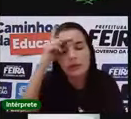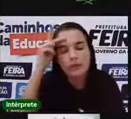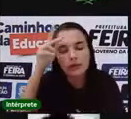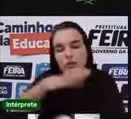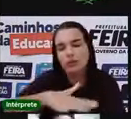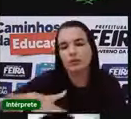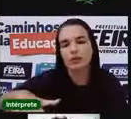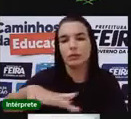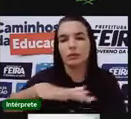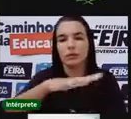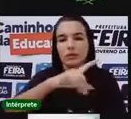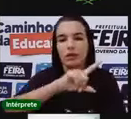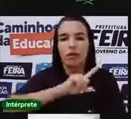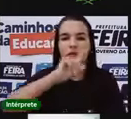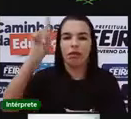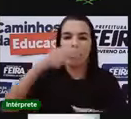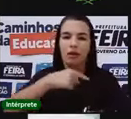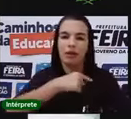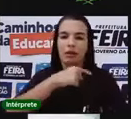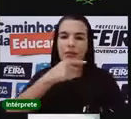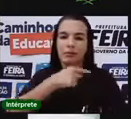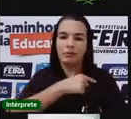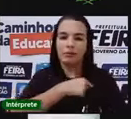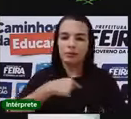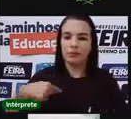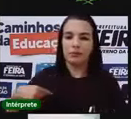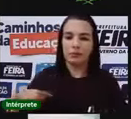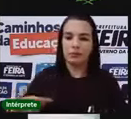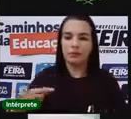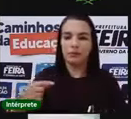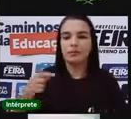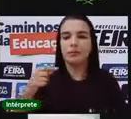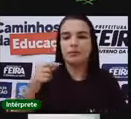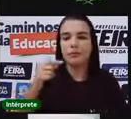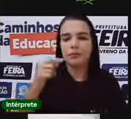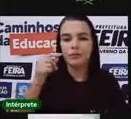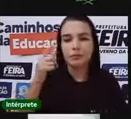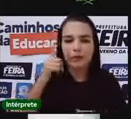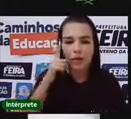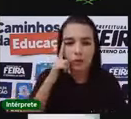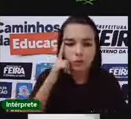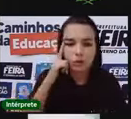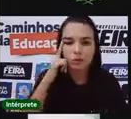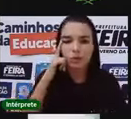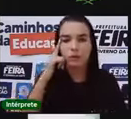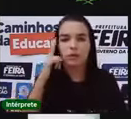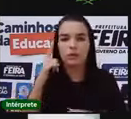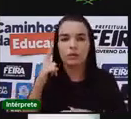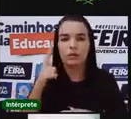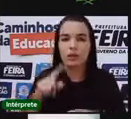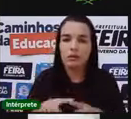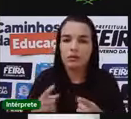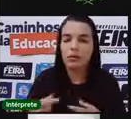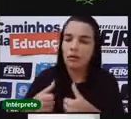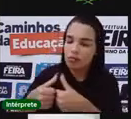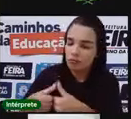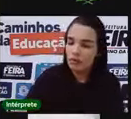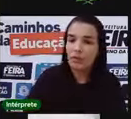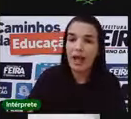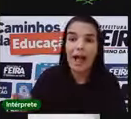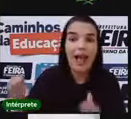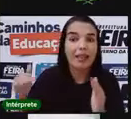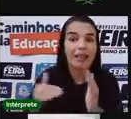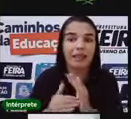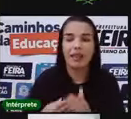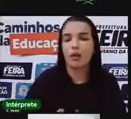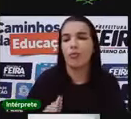muito grande, cujos resquícios se vivem até hoje naquela região.